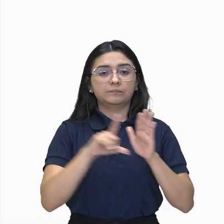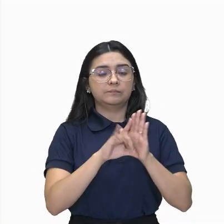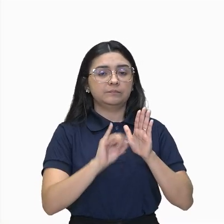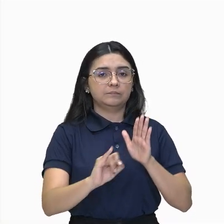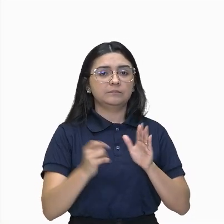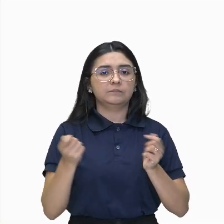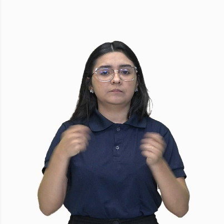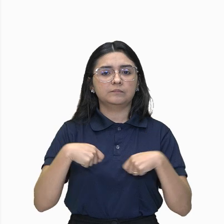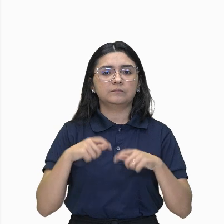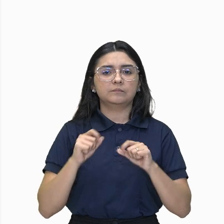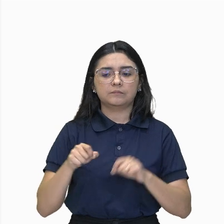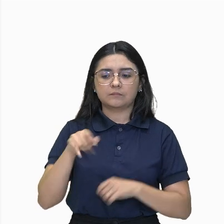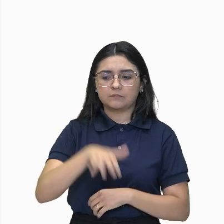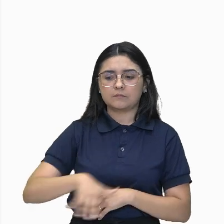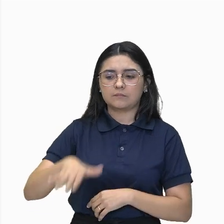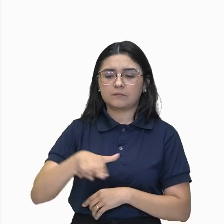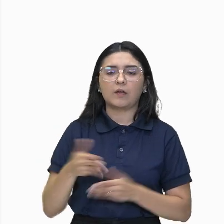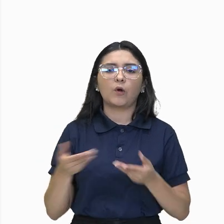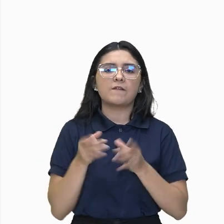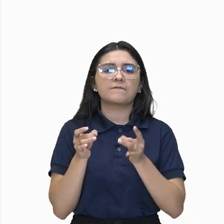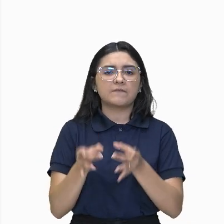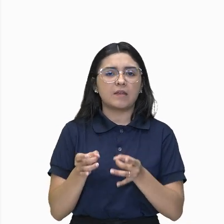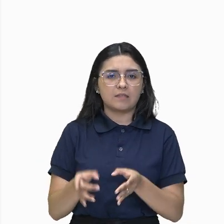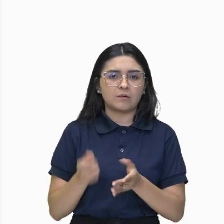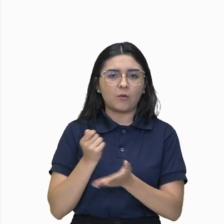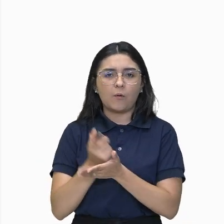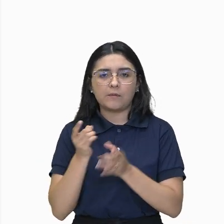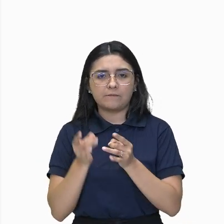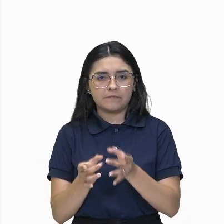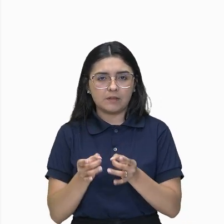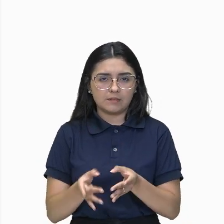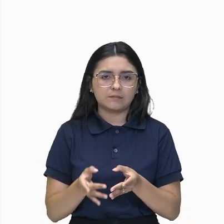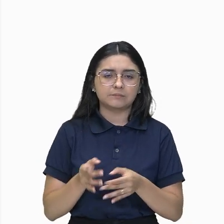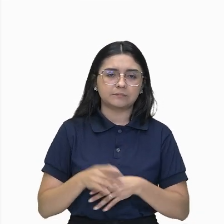se transformava em uma mercadoria. Isso aqui é importante,